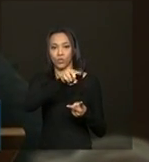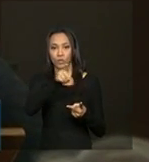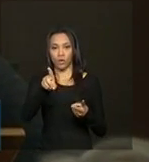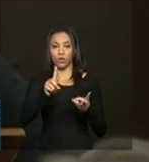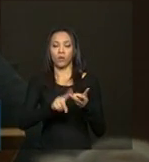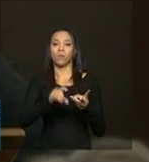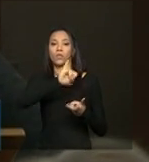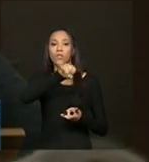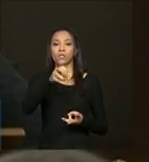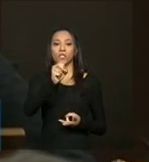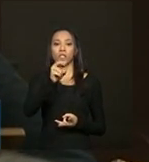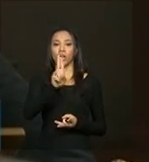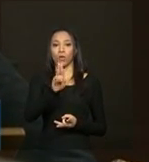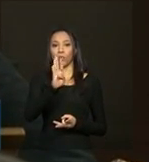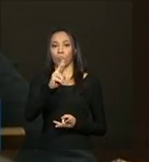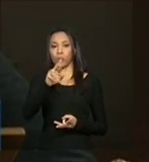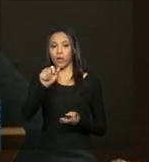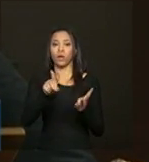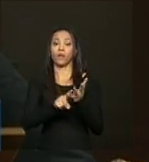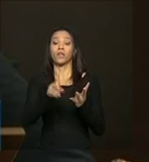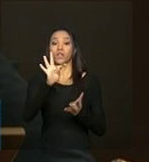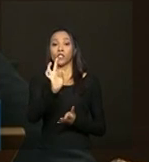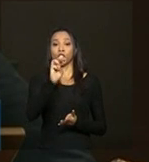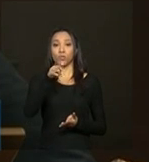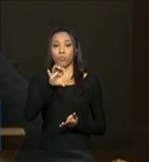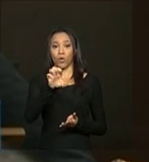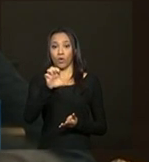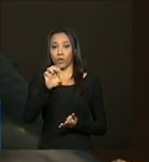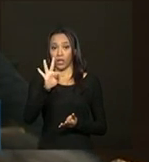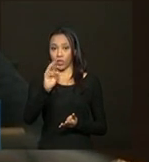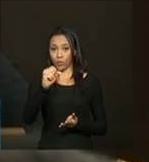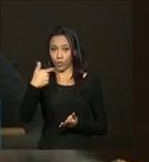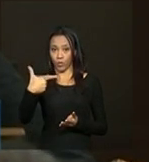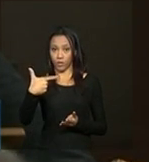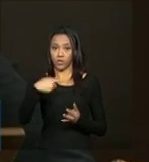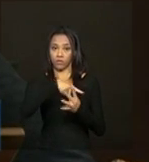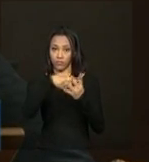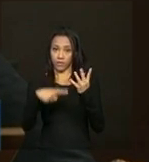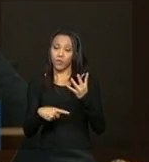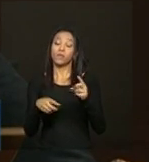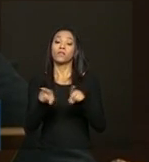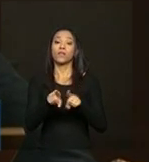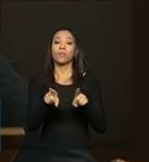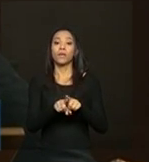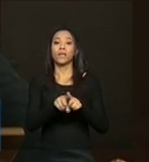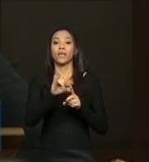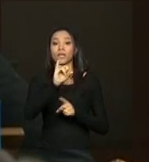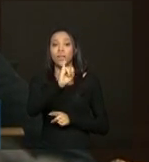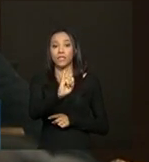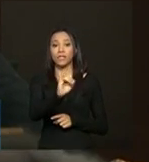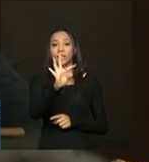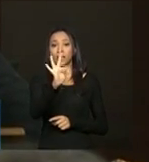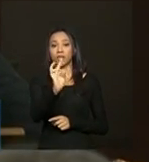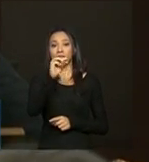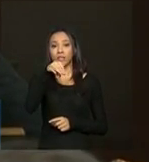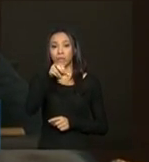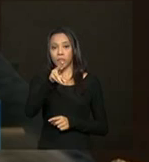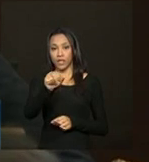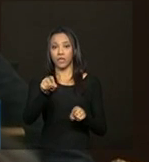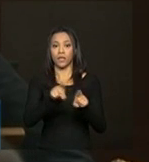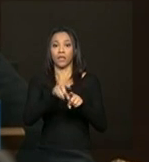Janaúba 3, Braúnas e Timóteo 2. Linhas de transmissão Itabira 5, Itabira 2,